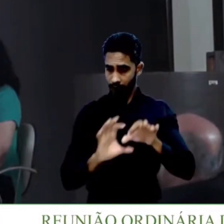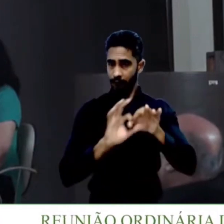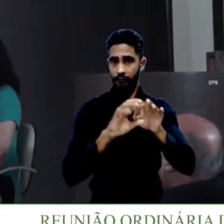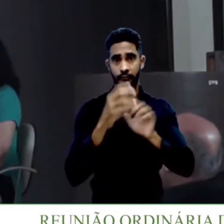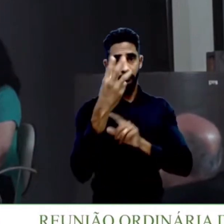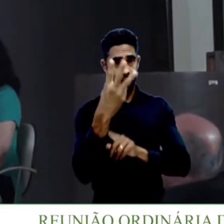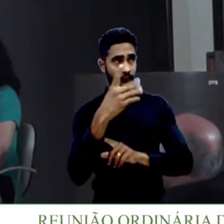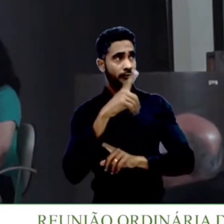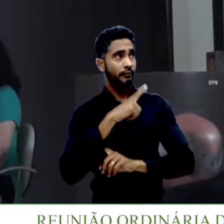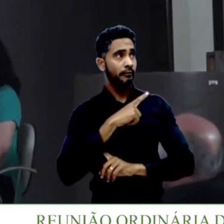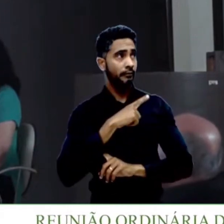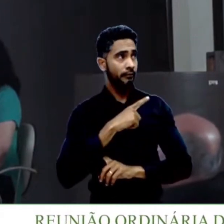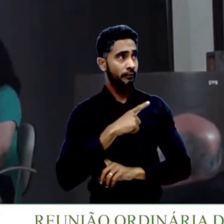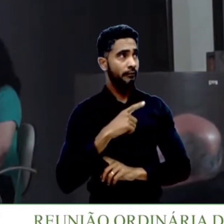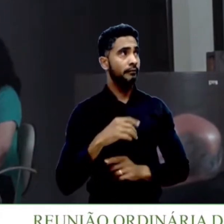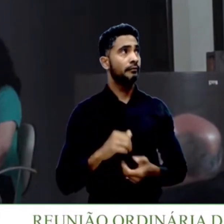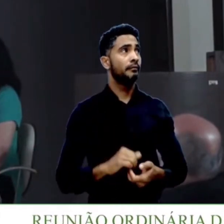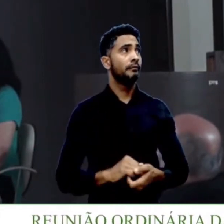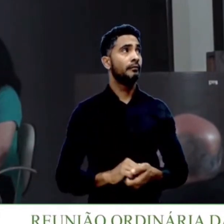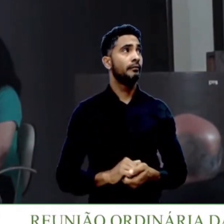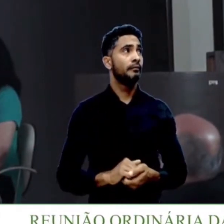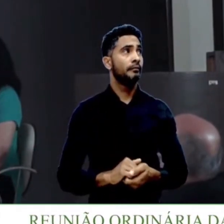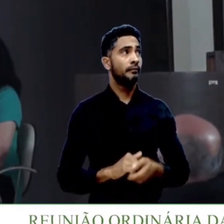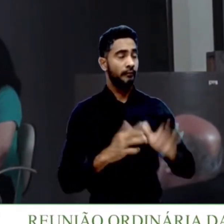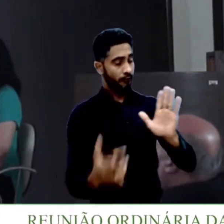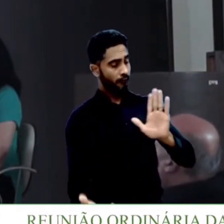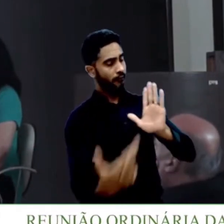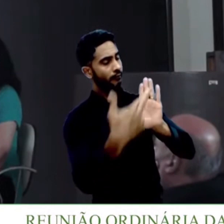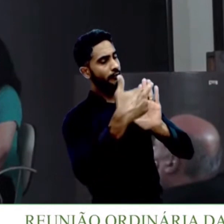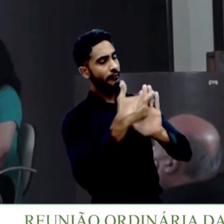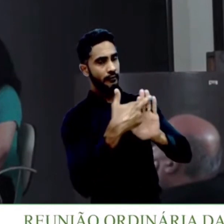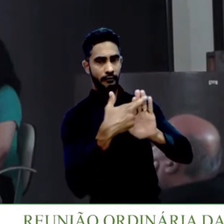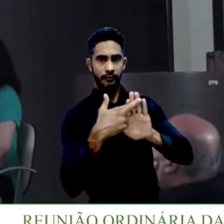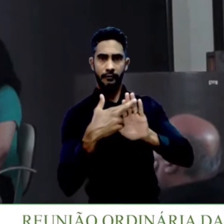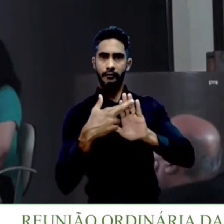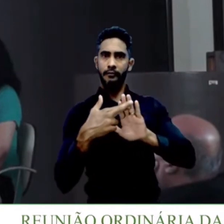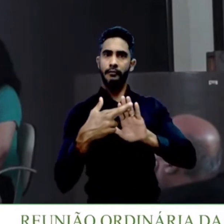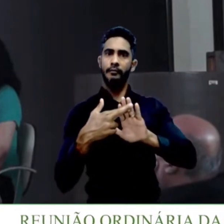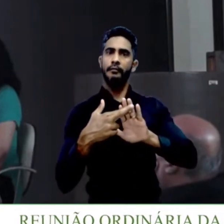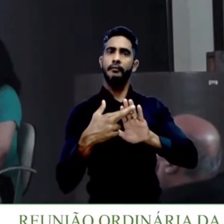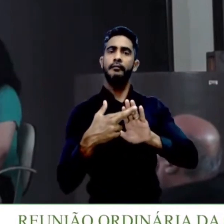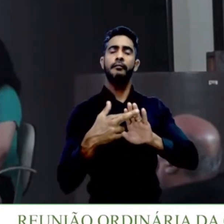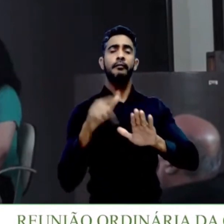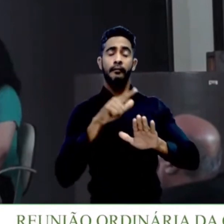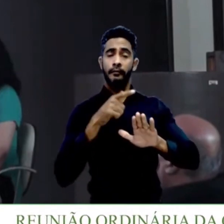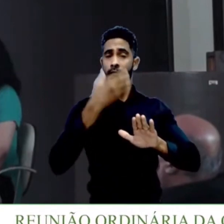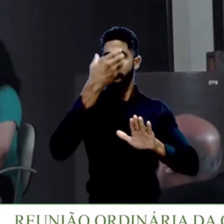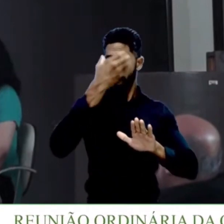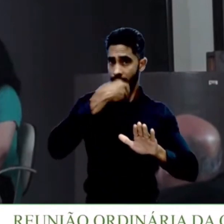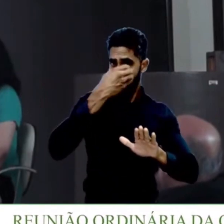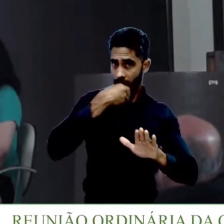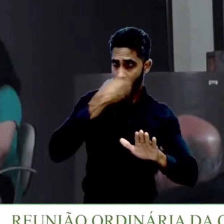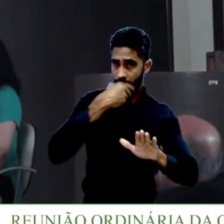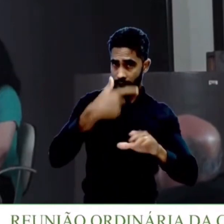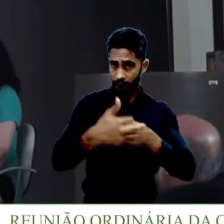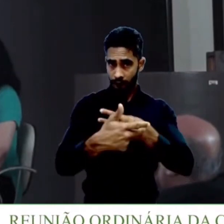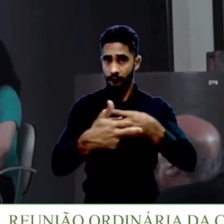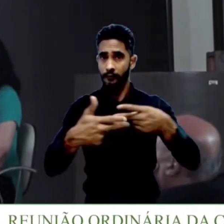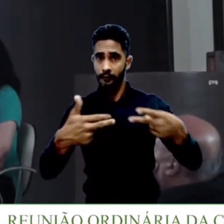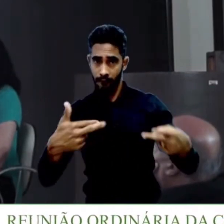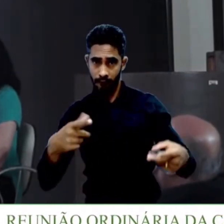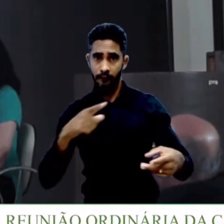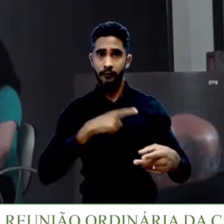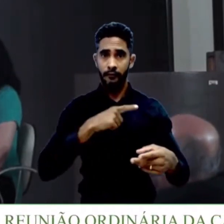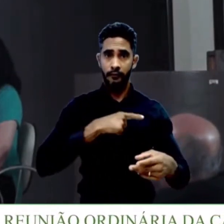associados. Pode avançar, Net. Representação institucional. A fruticultura norte-mineira hoje tem um assento dentro